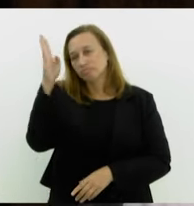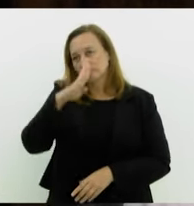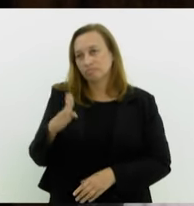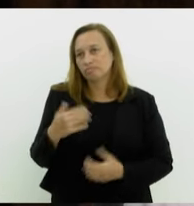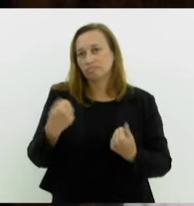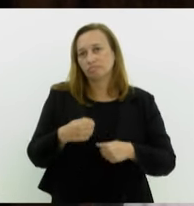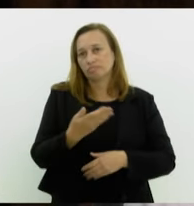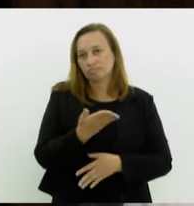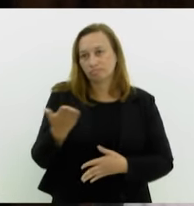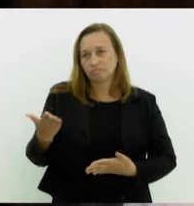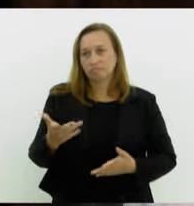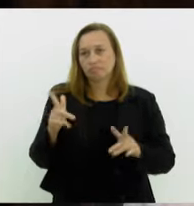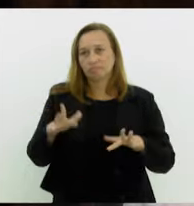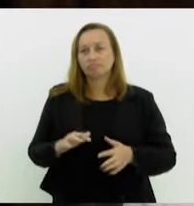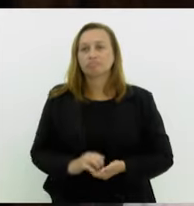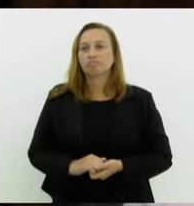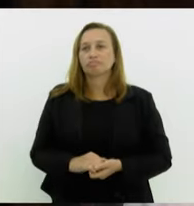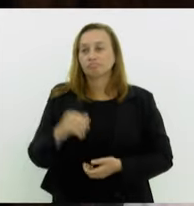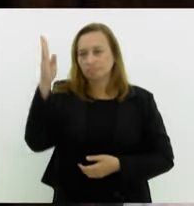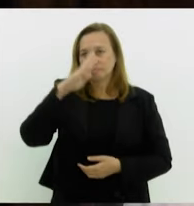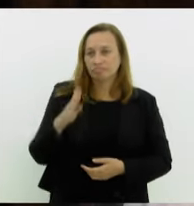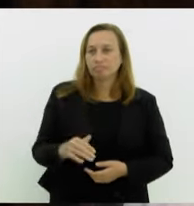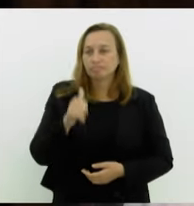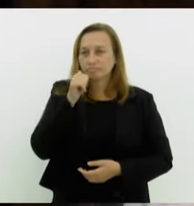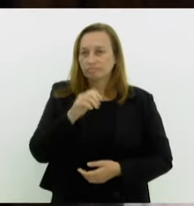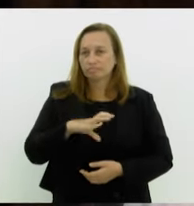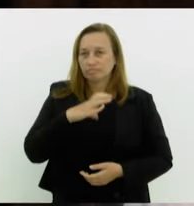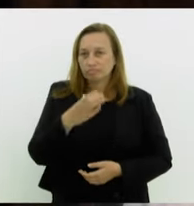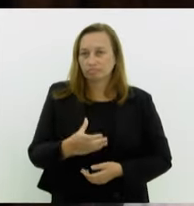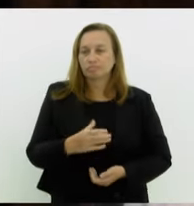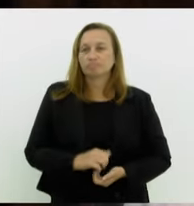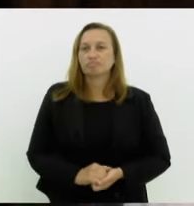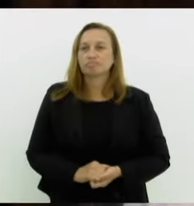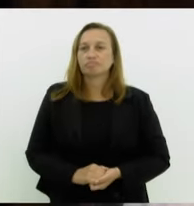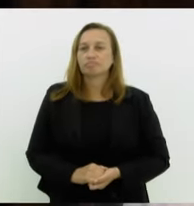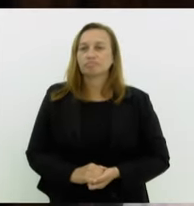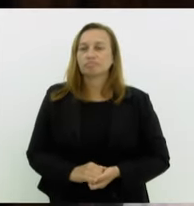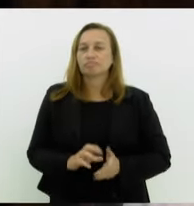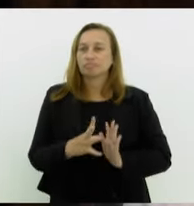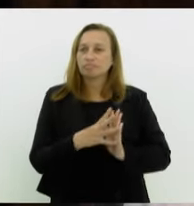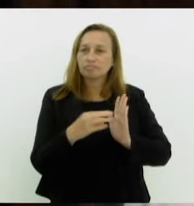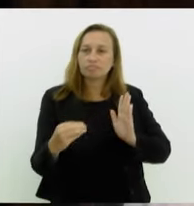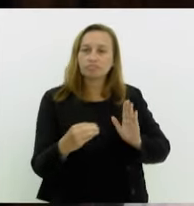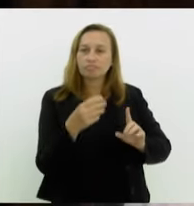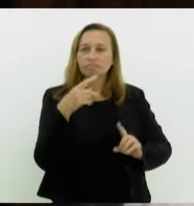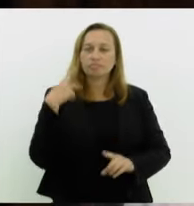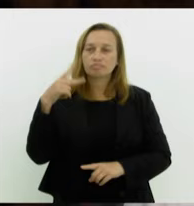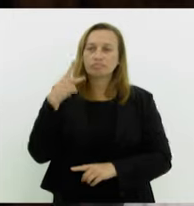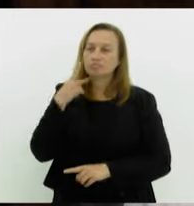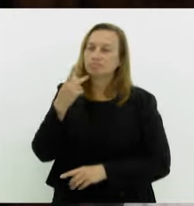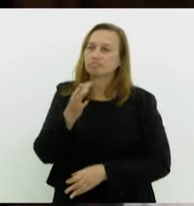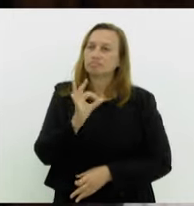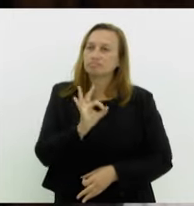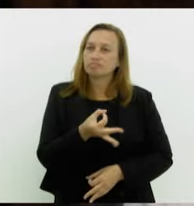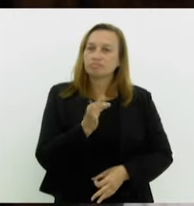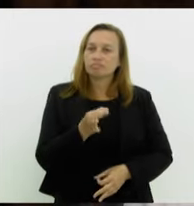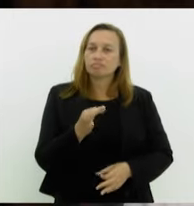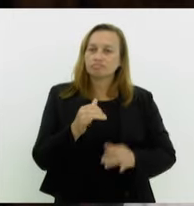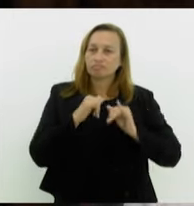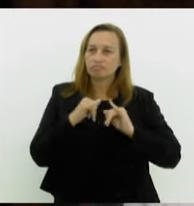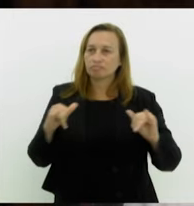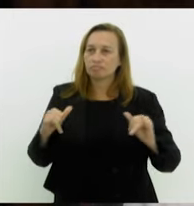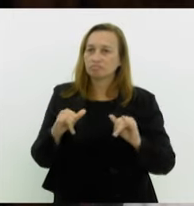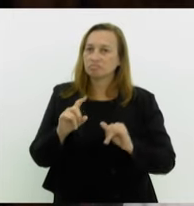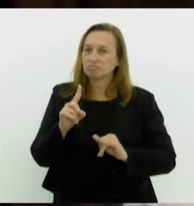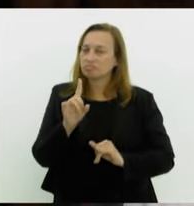é diferente O Brasil precisa de mulheres de coragem e o exemplo da procuradoria é justamente deixar um recado vocês